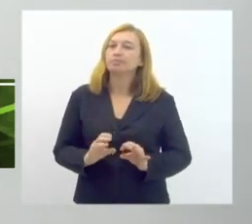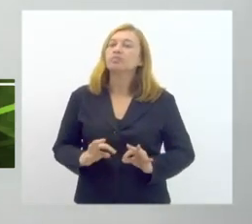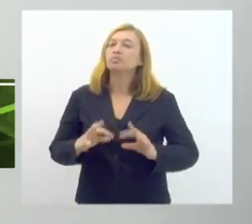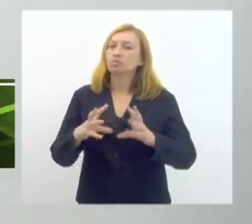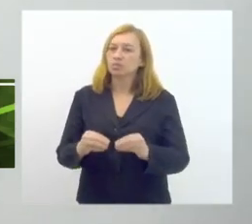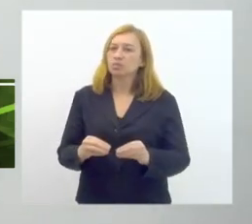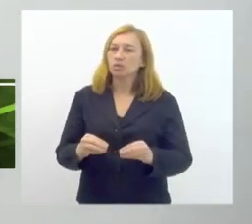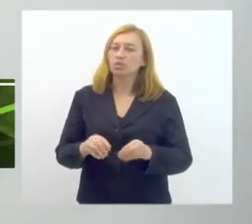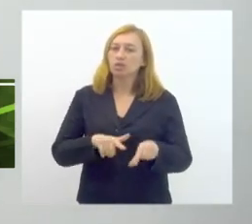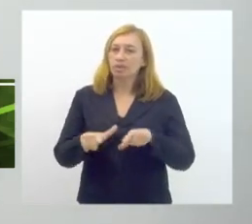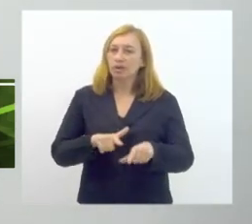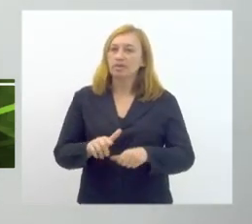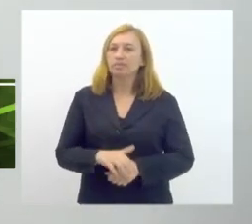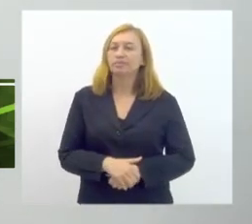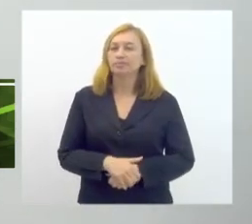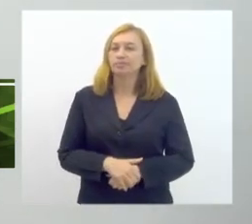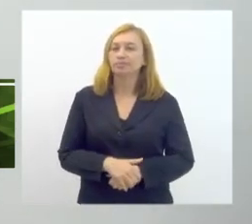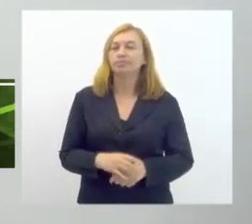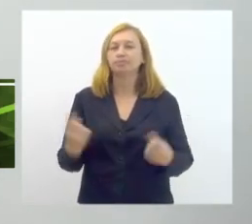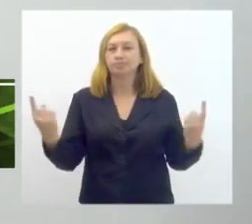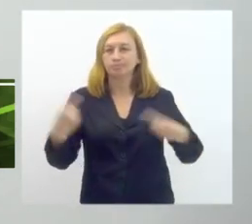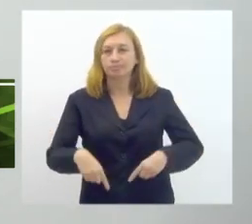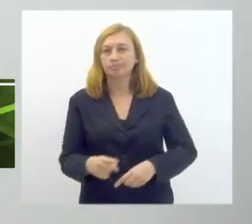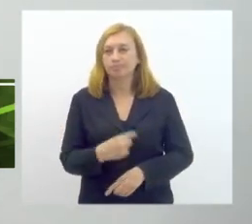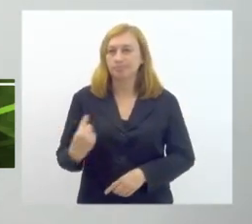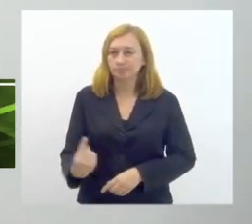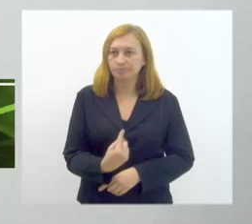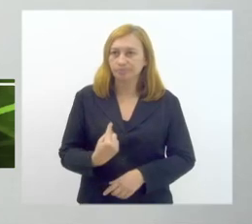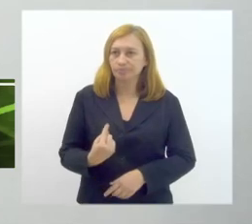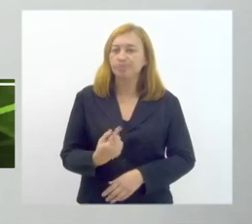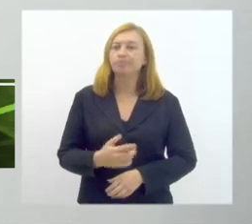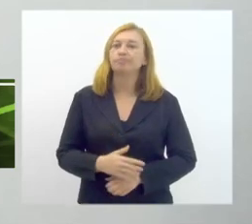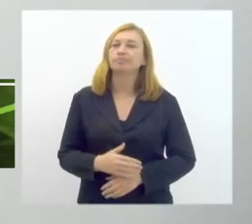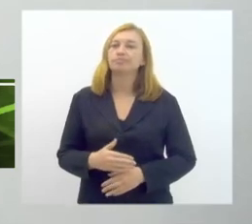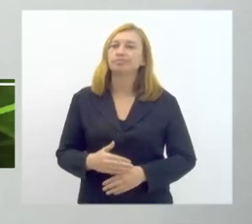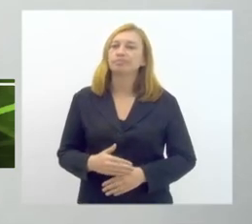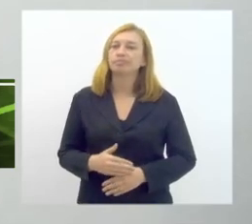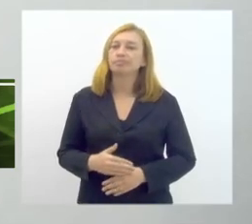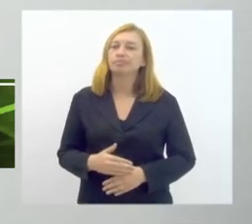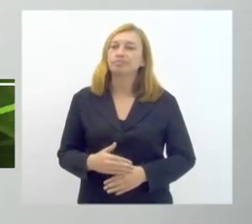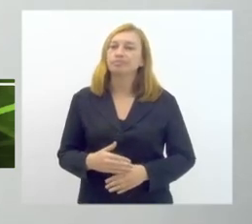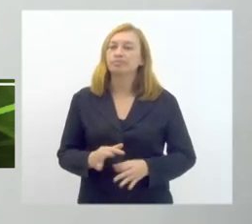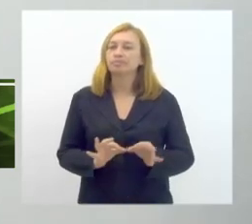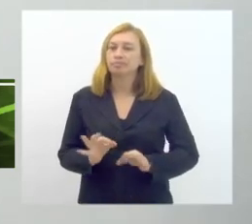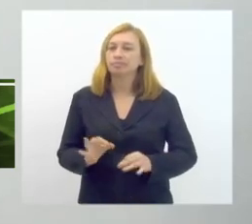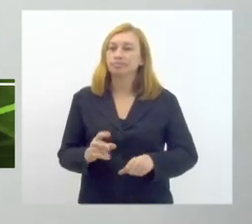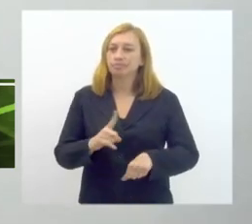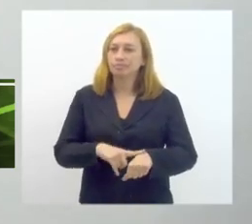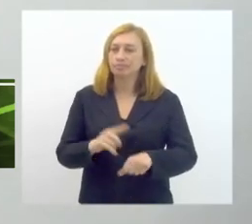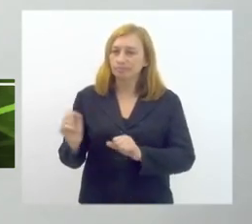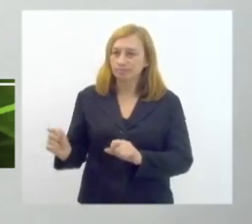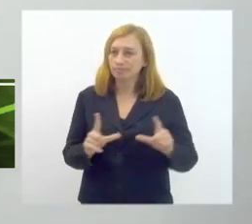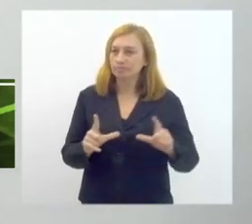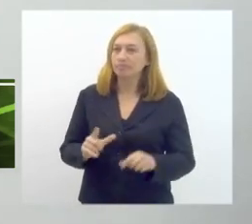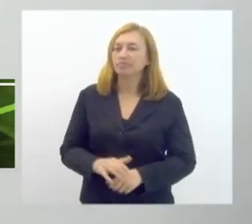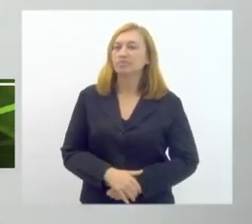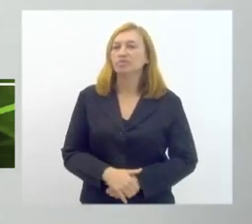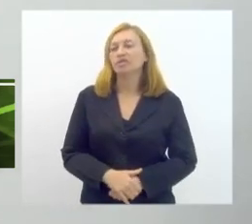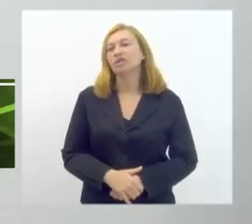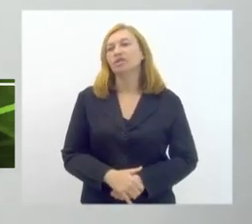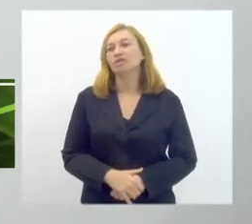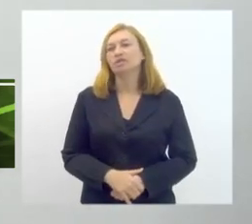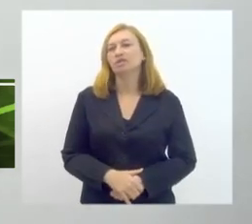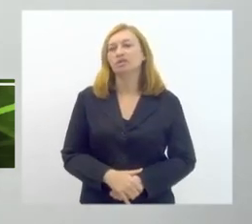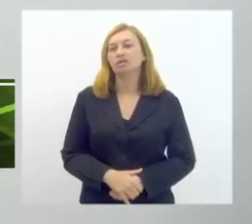montar o consórcio. Então, esse é o nosso desafio, é o desafio que a gente vem montando nesse momento. Pode passar, por favor.